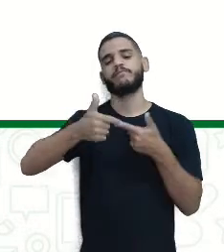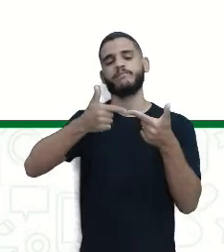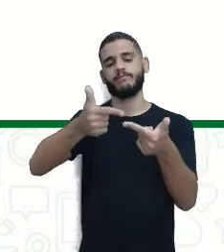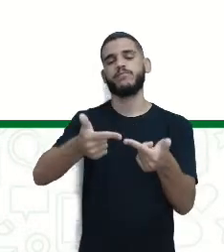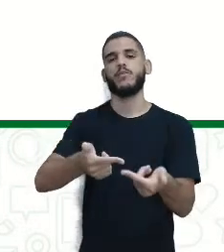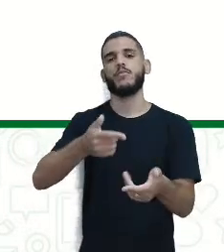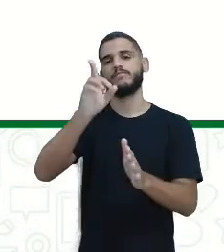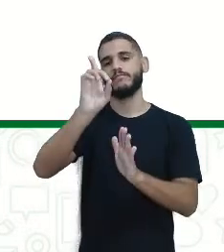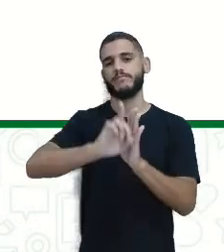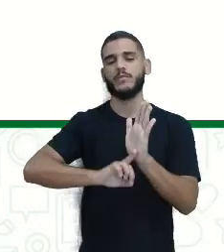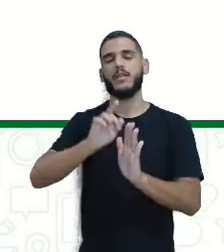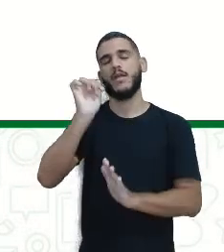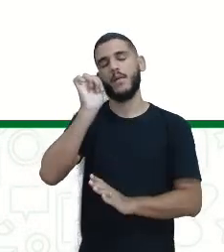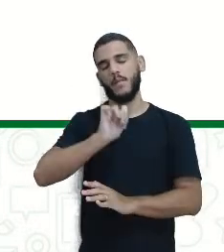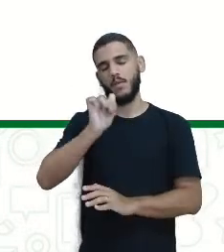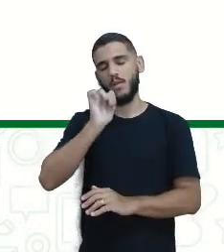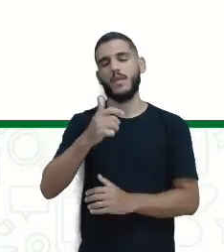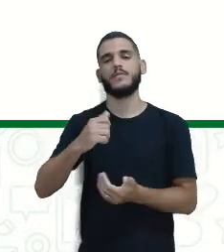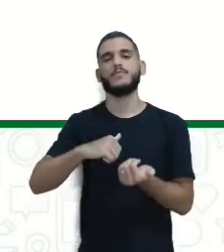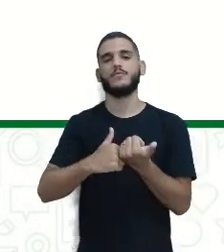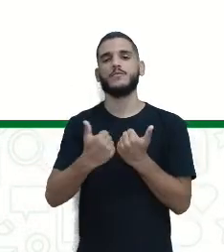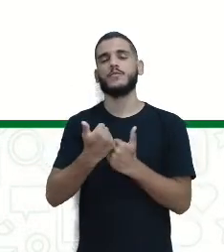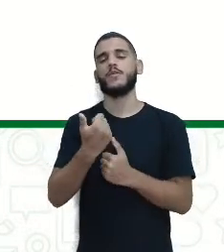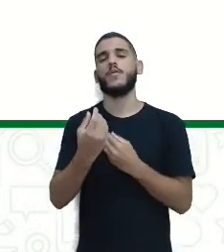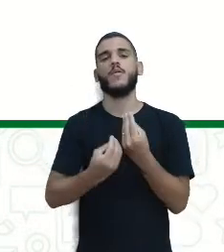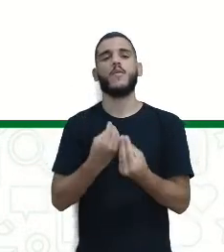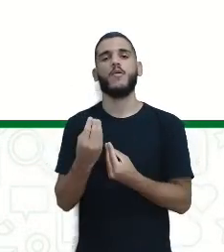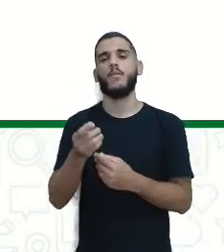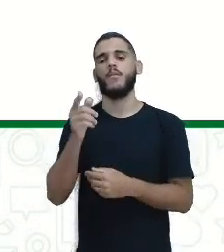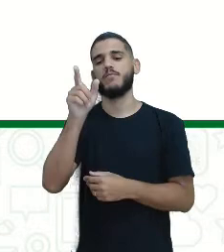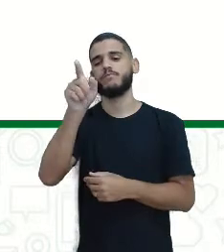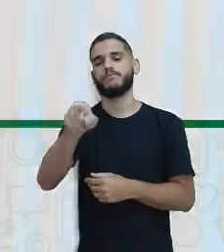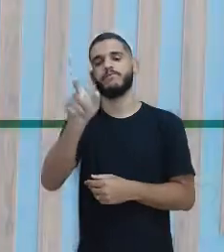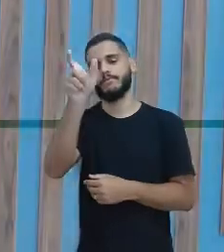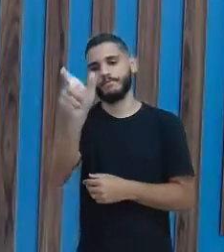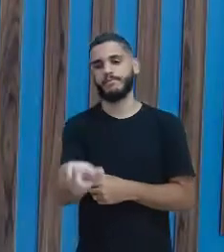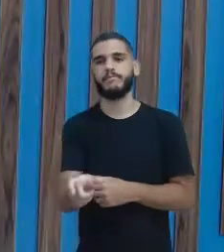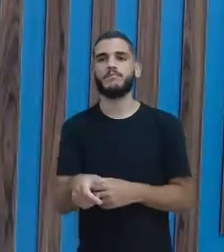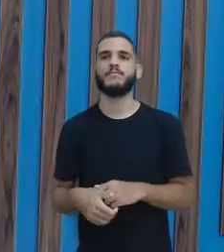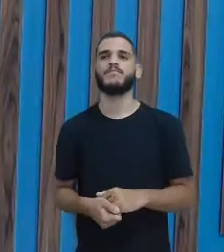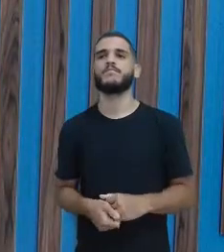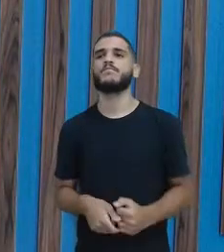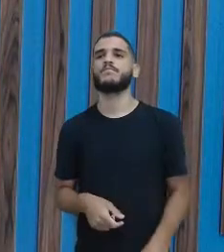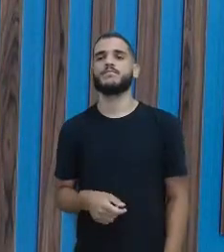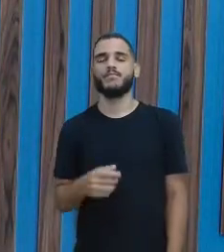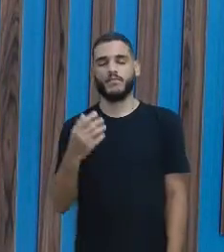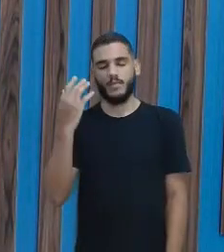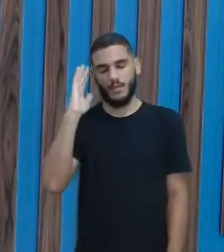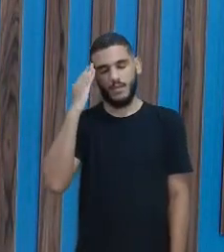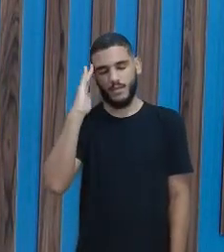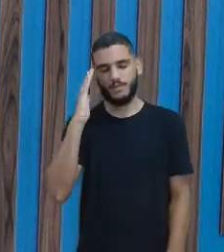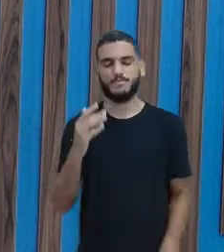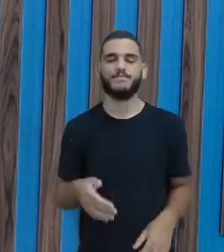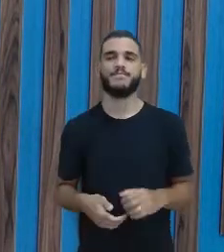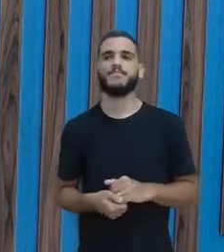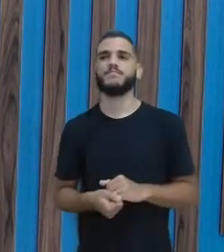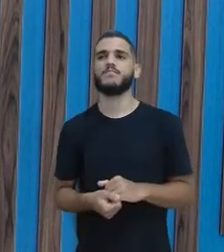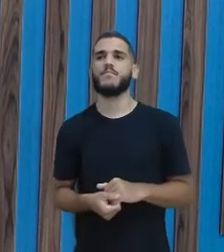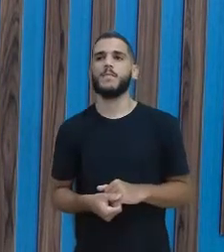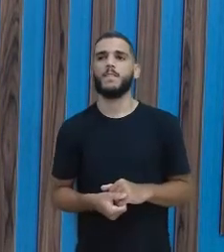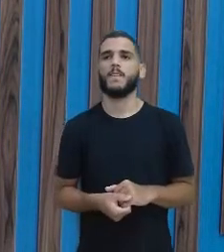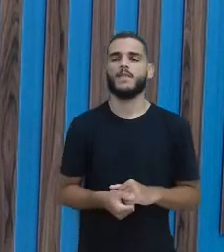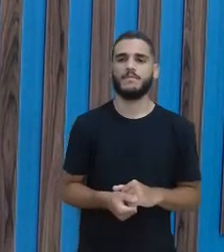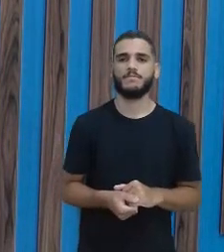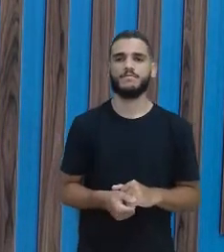eu posso substituir por ela lutou pelos direitos das mulheres. Entendido? Olha aqui